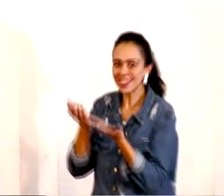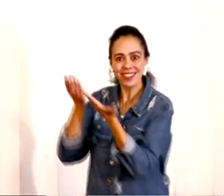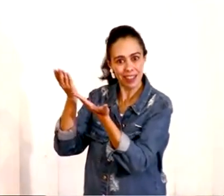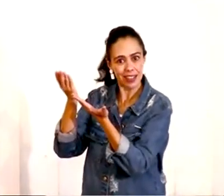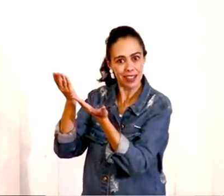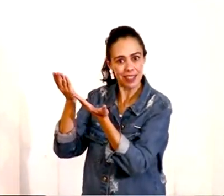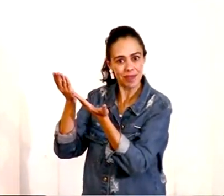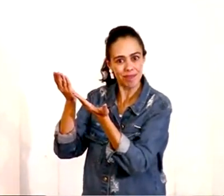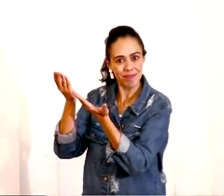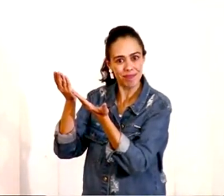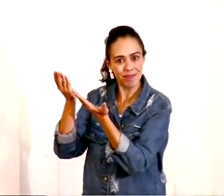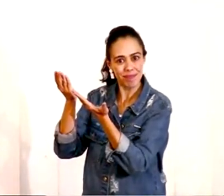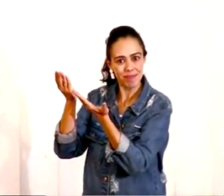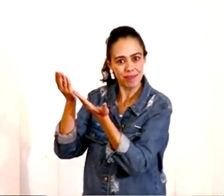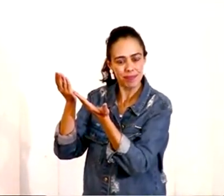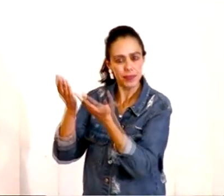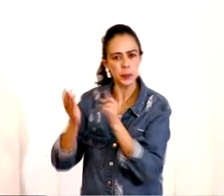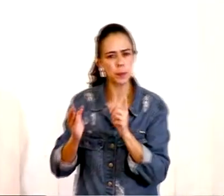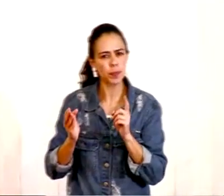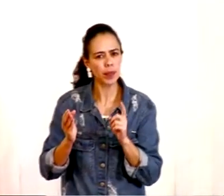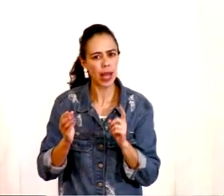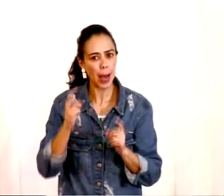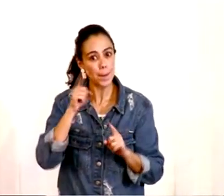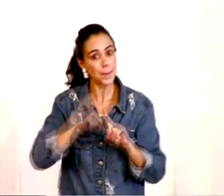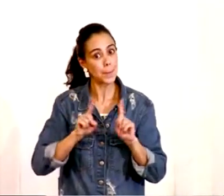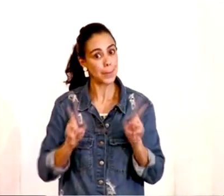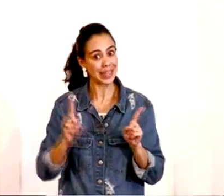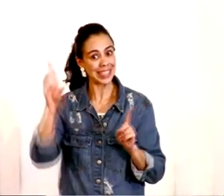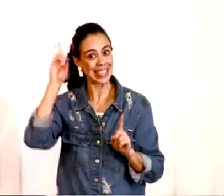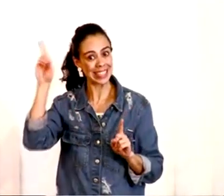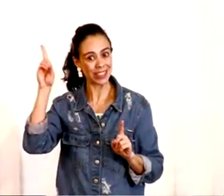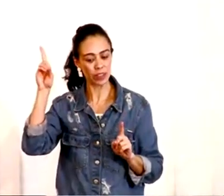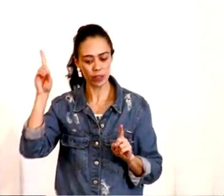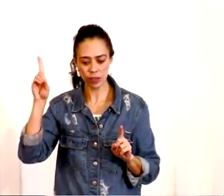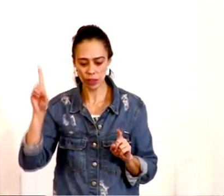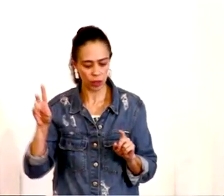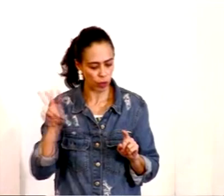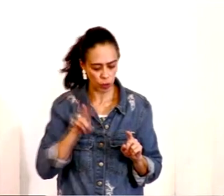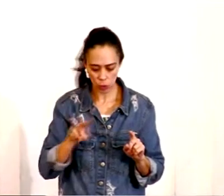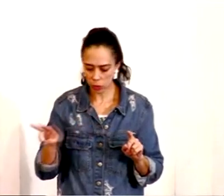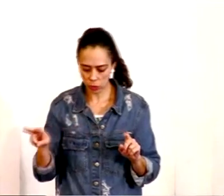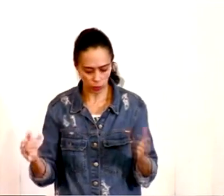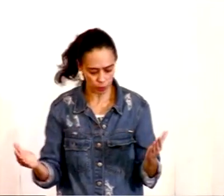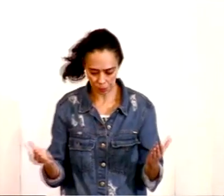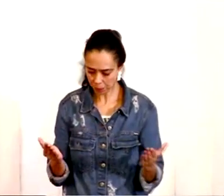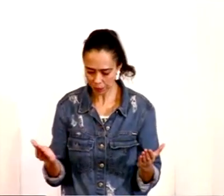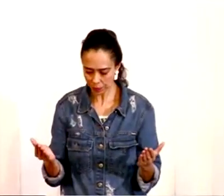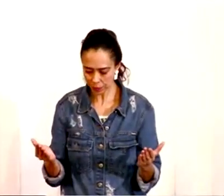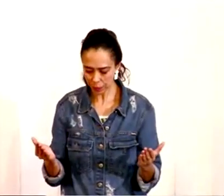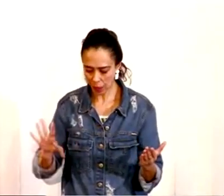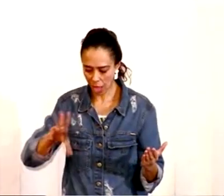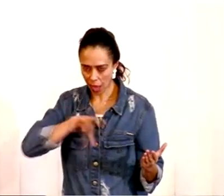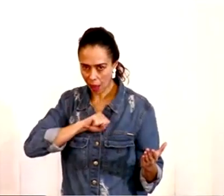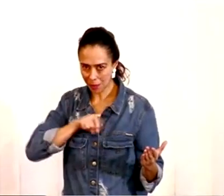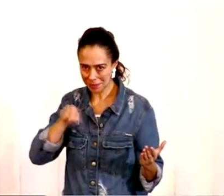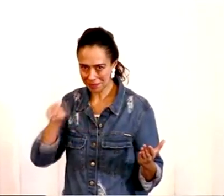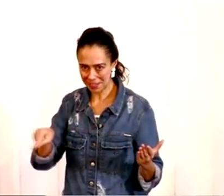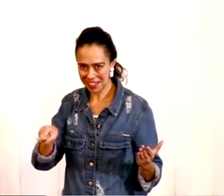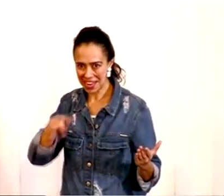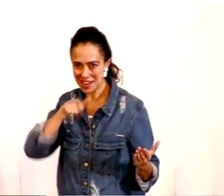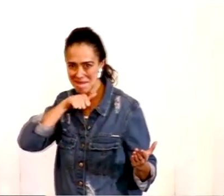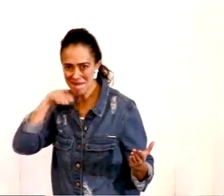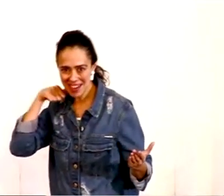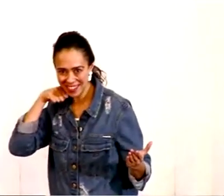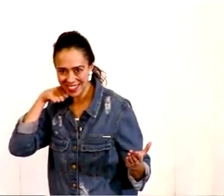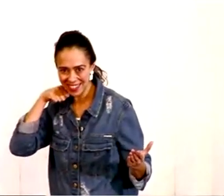Caim traz do fruto da terra, Abel trouxe das primícias do seu rebanho e da gordura deste. E por que Deus se agradou de Abel